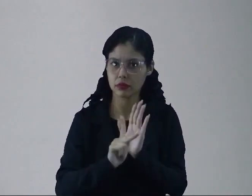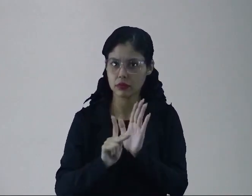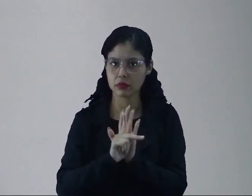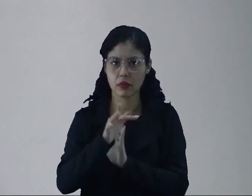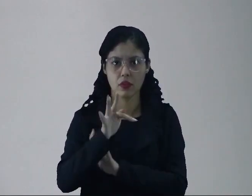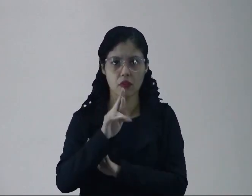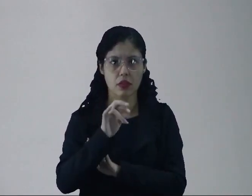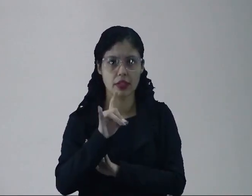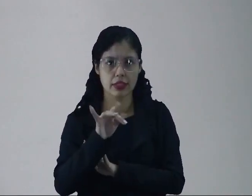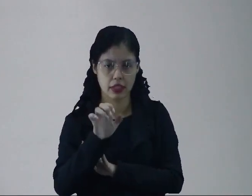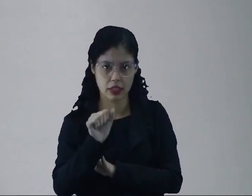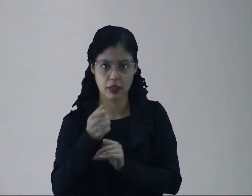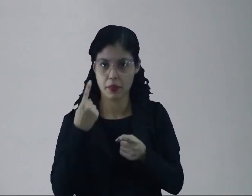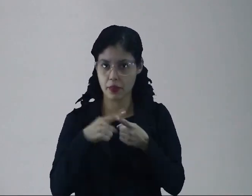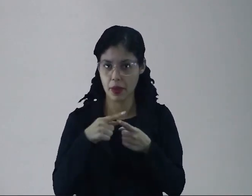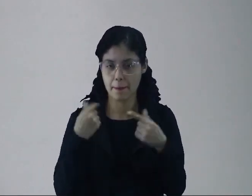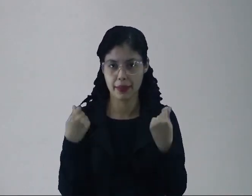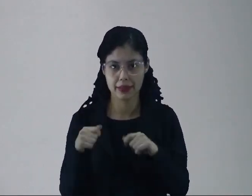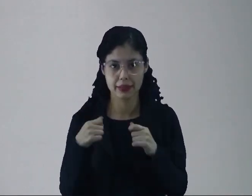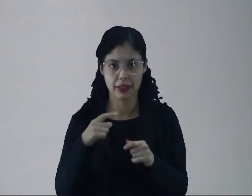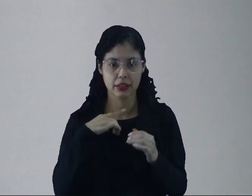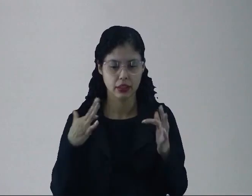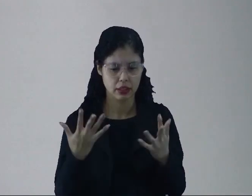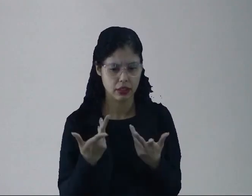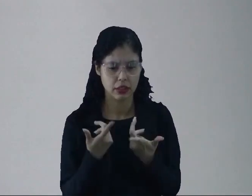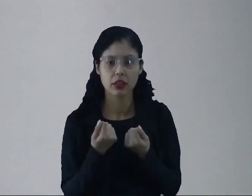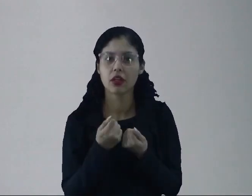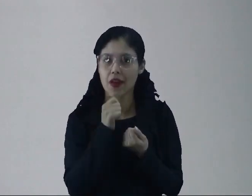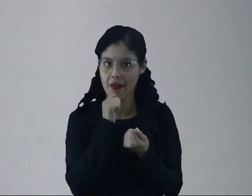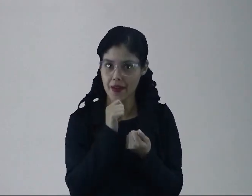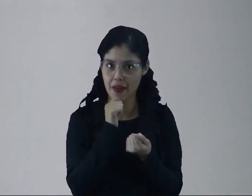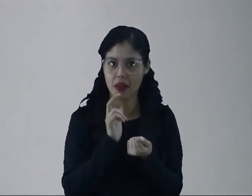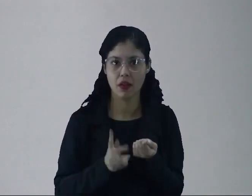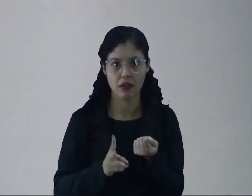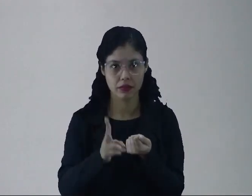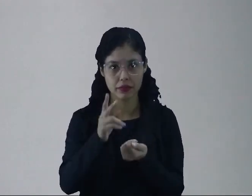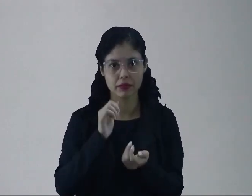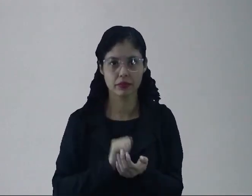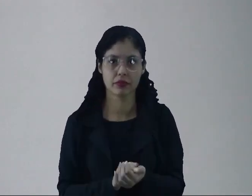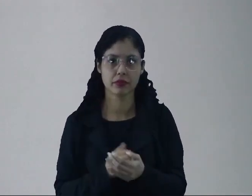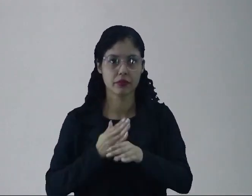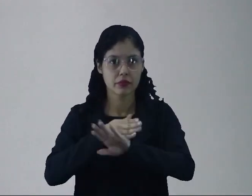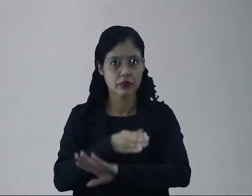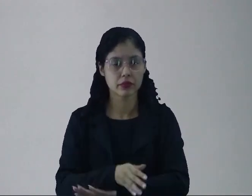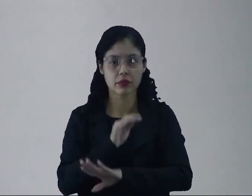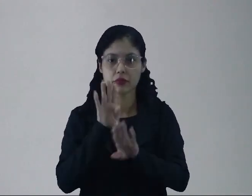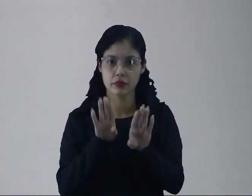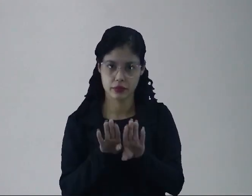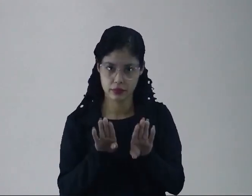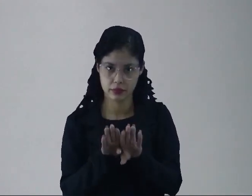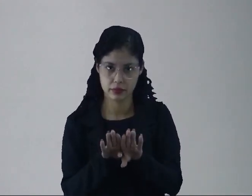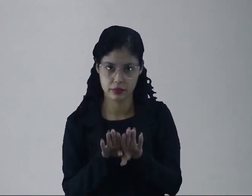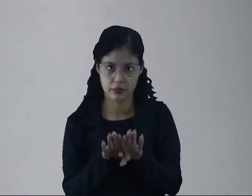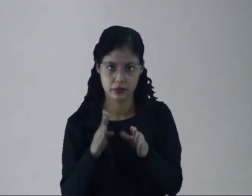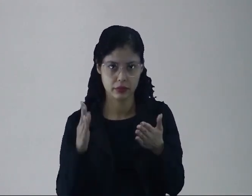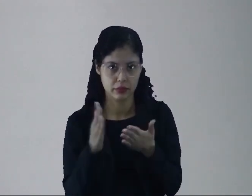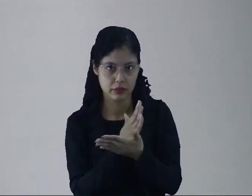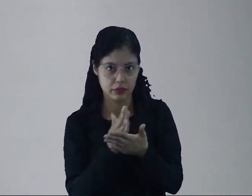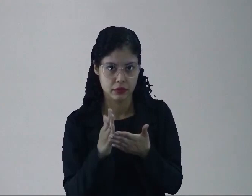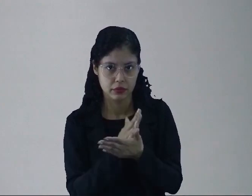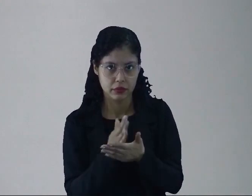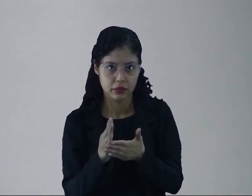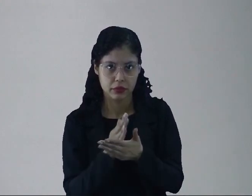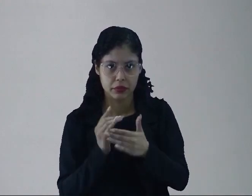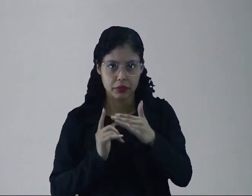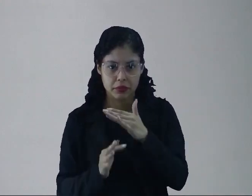de fluidez, até porque ela precisa ter essa habilidade de permitir que coisas entrem nela, mas também porque alguns tipos